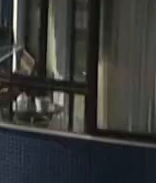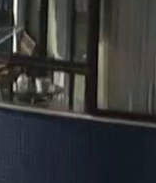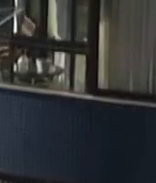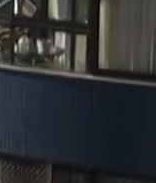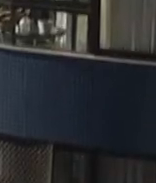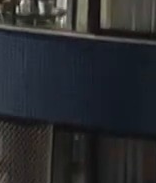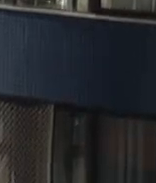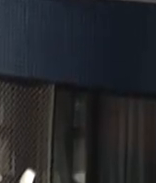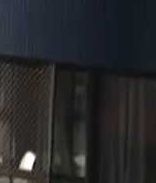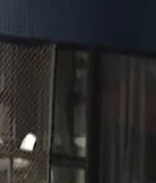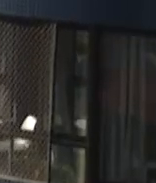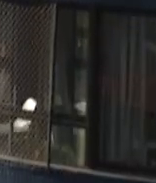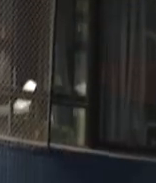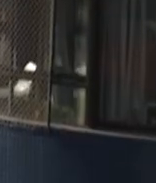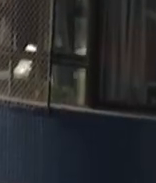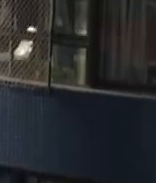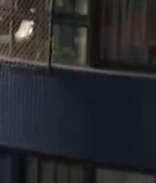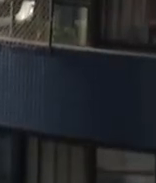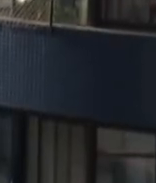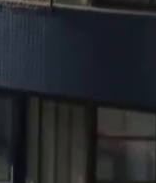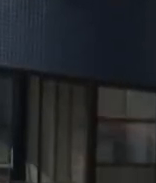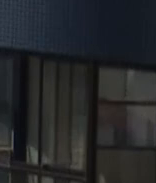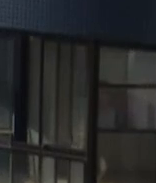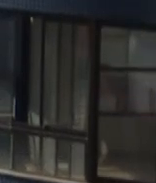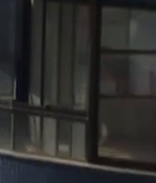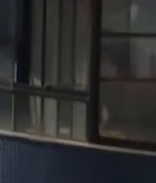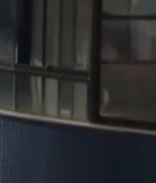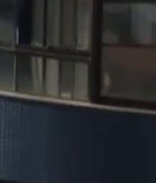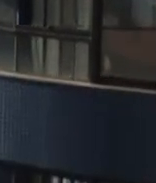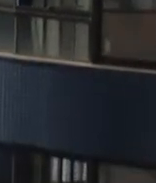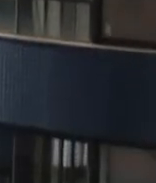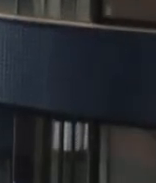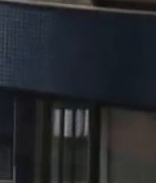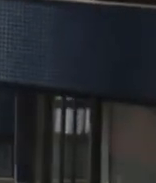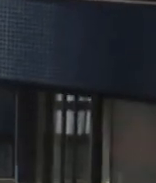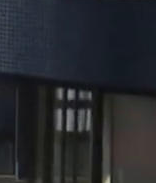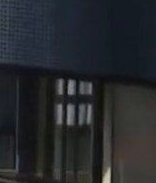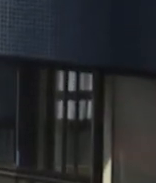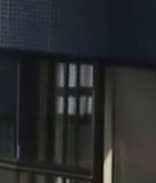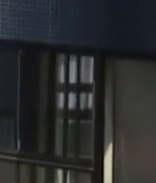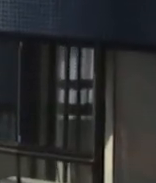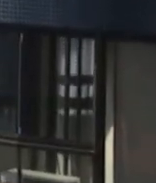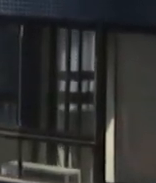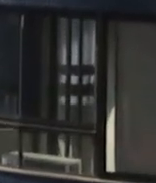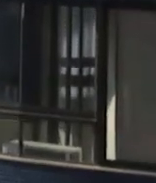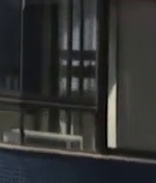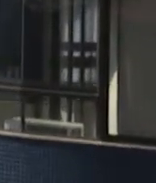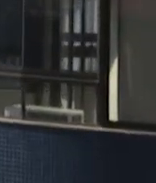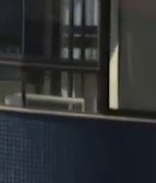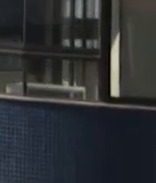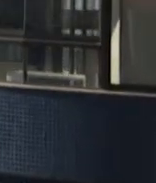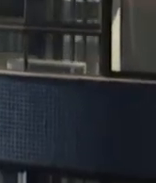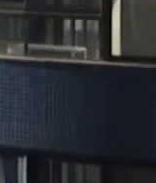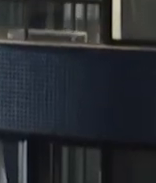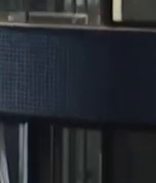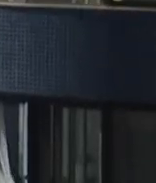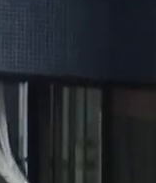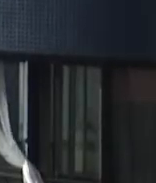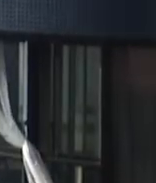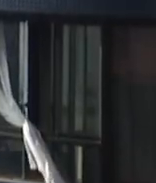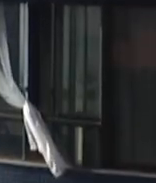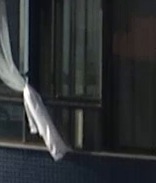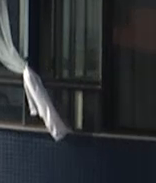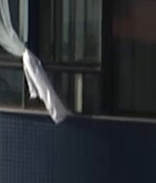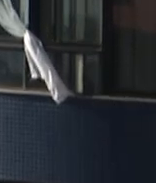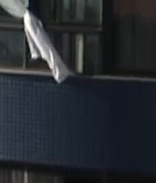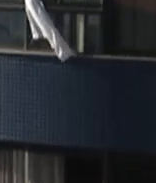magia nesse Natal esse ano para o Natal 2022 mais de 350 pessoas estão envolvidas o desfile